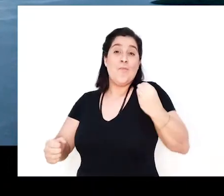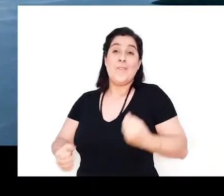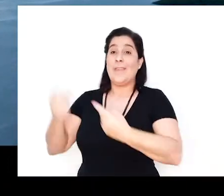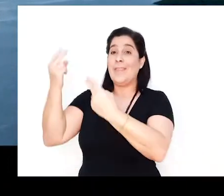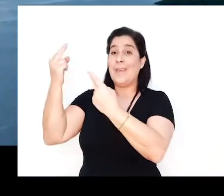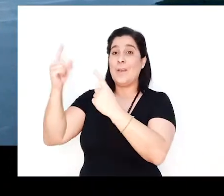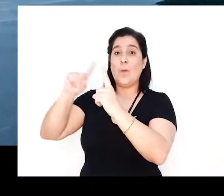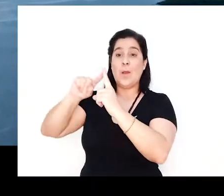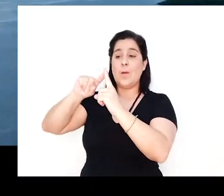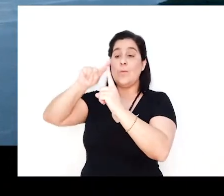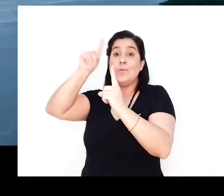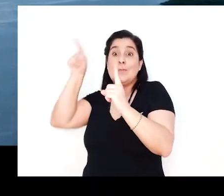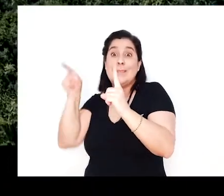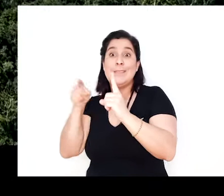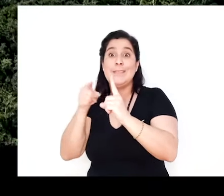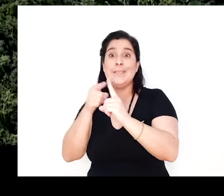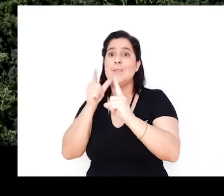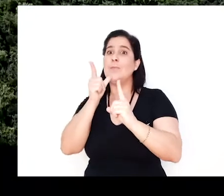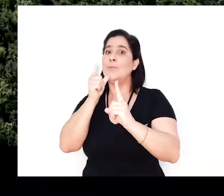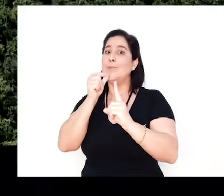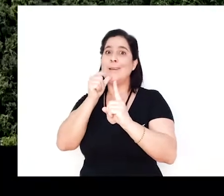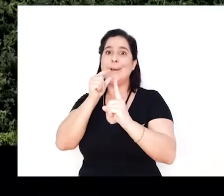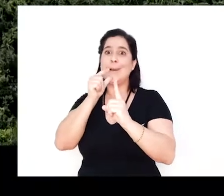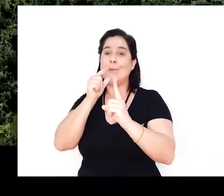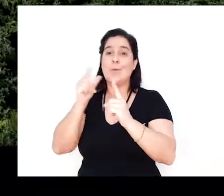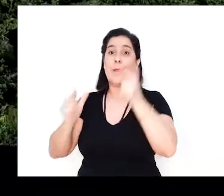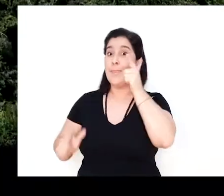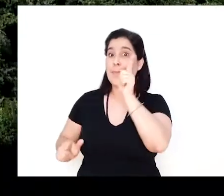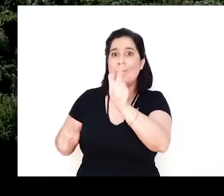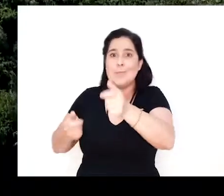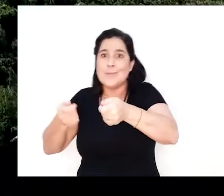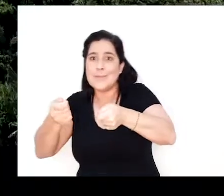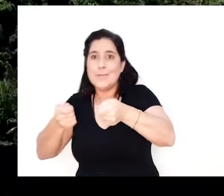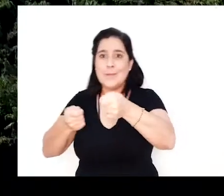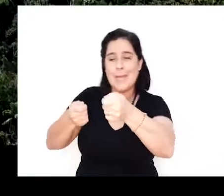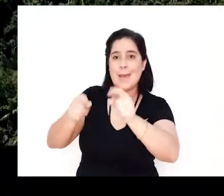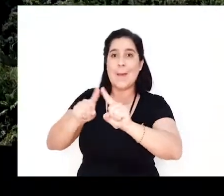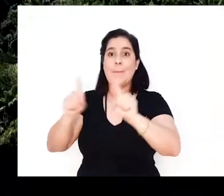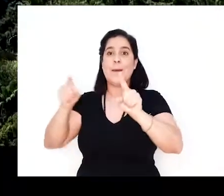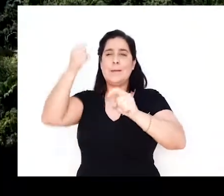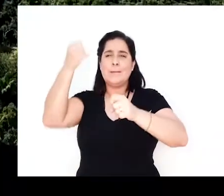como um ciclo da água. Não tem como ser dominado, mas diz muito sobre nós.